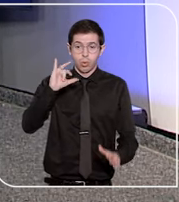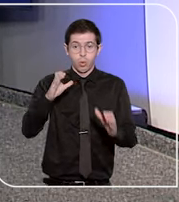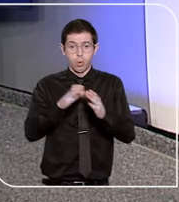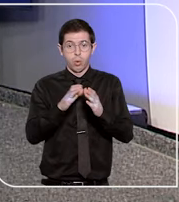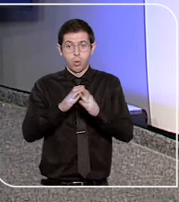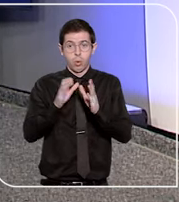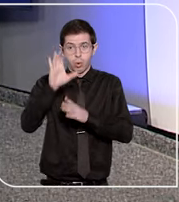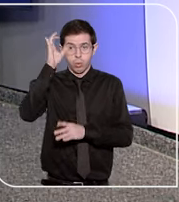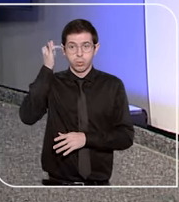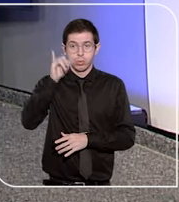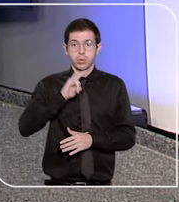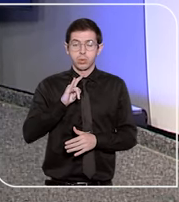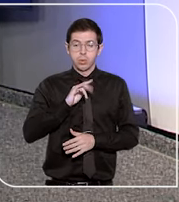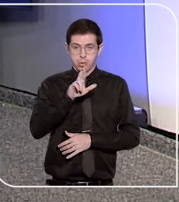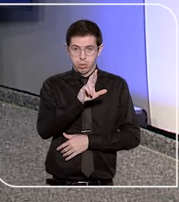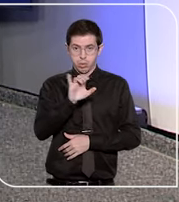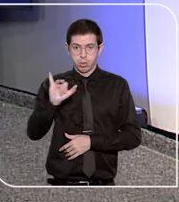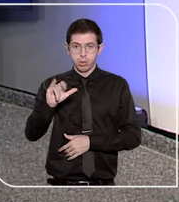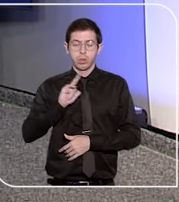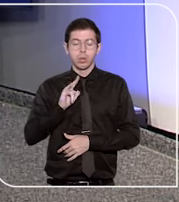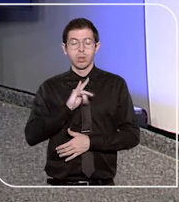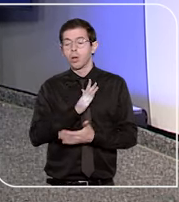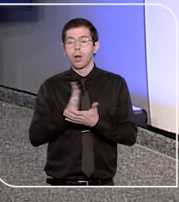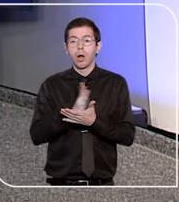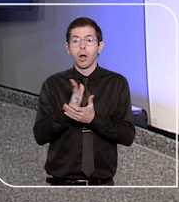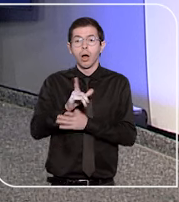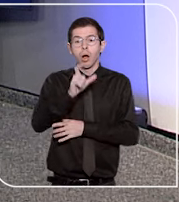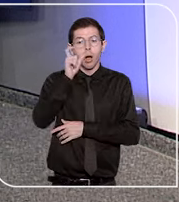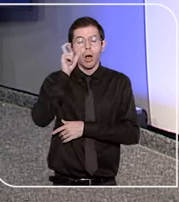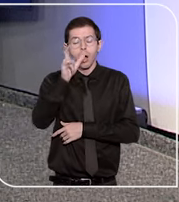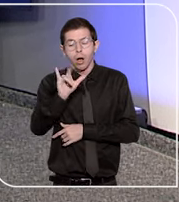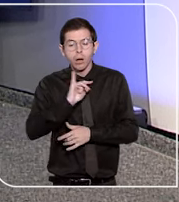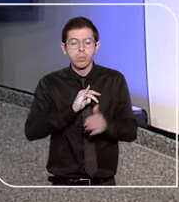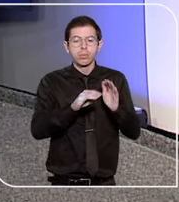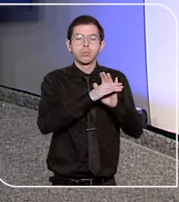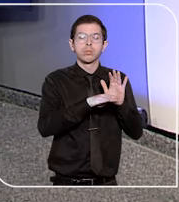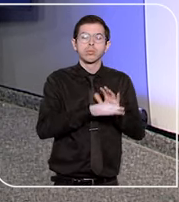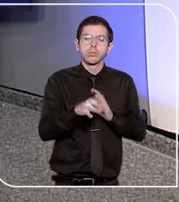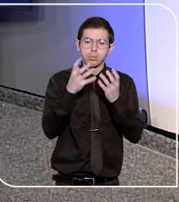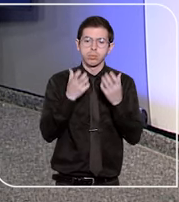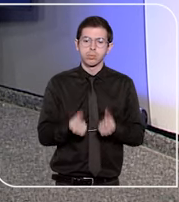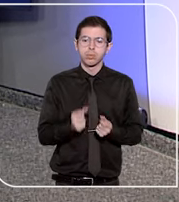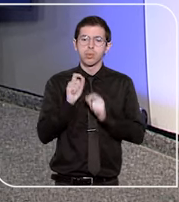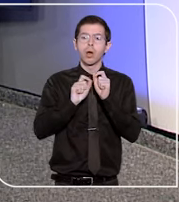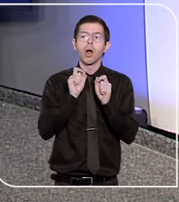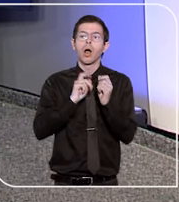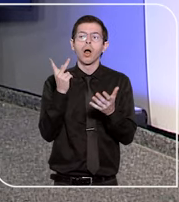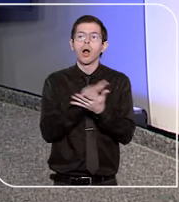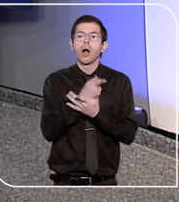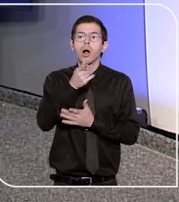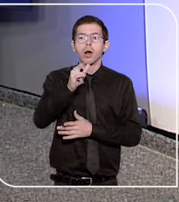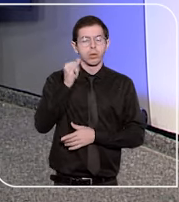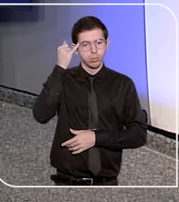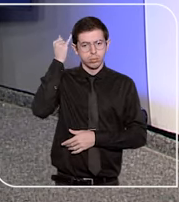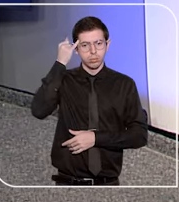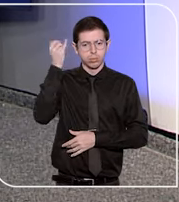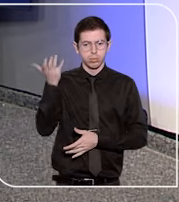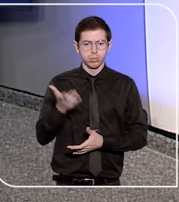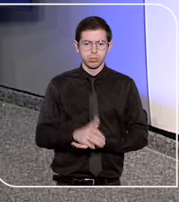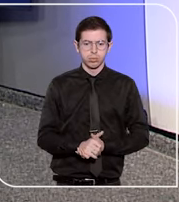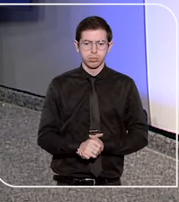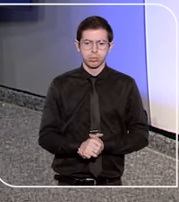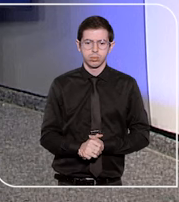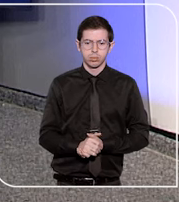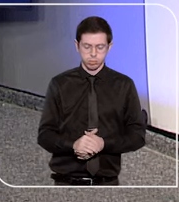recurso extraordinário tem algum óbice aí de admissibilidade. O que que ocorre então nessa hipótese?